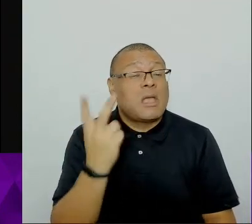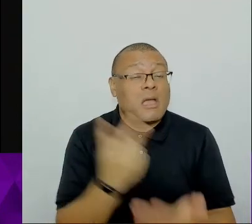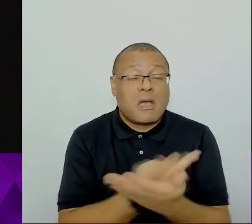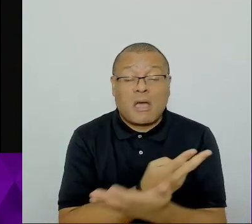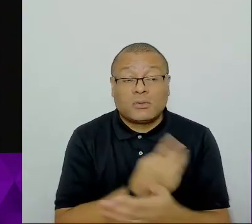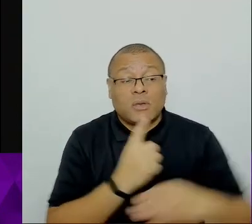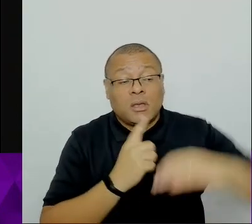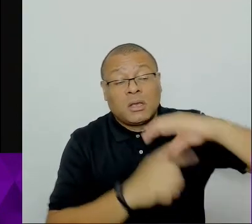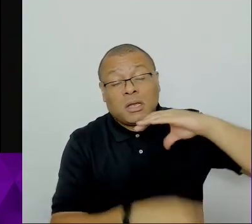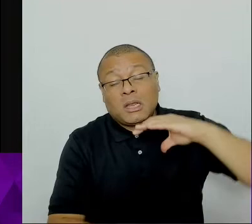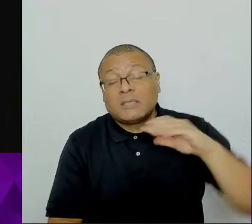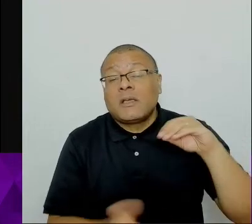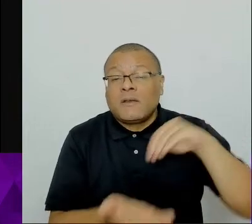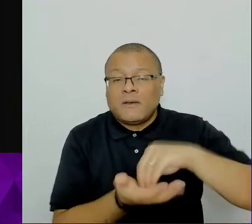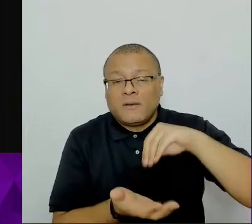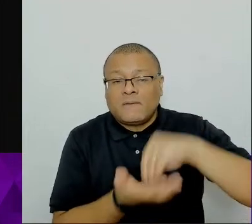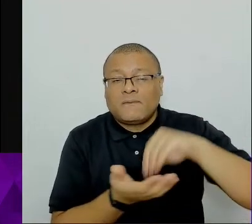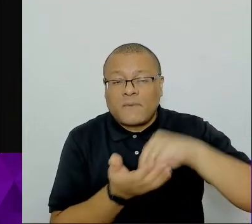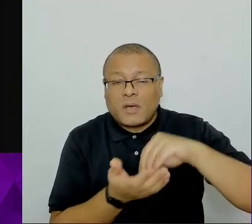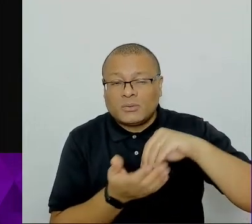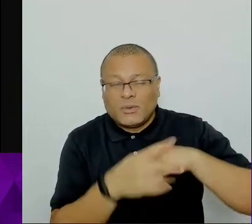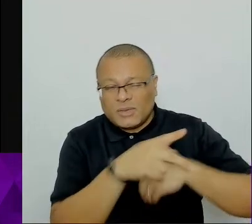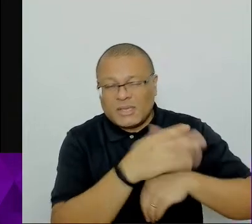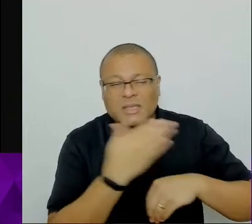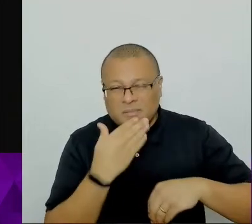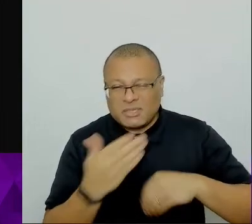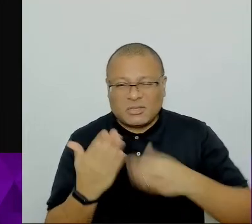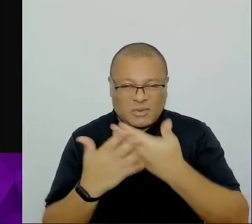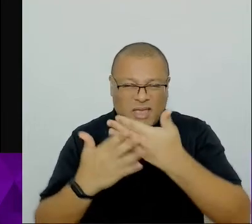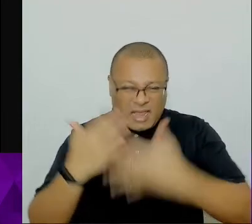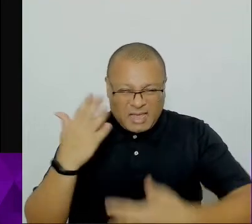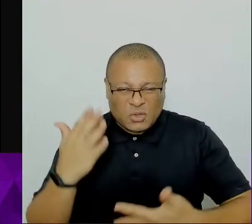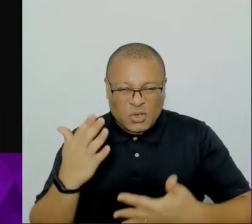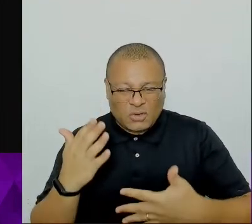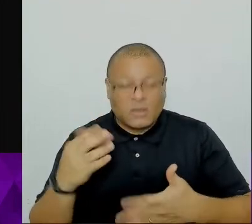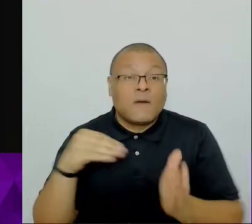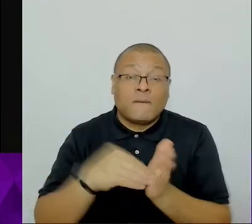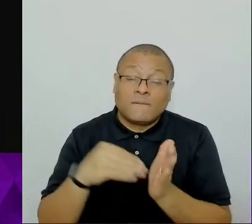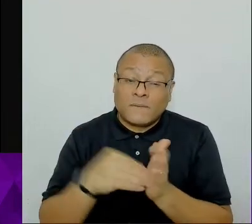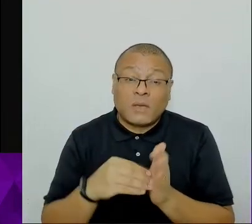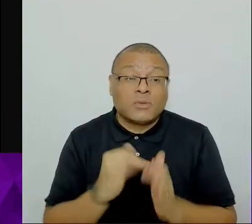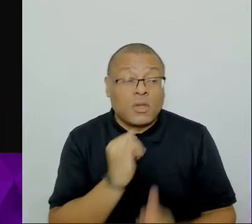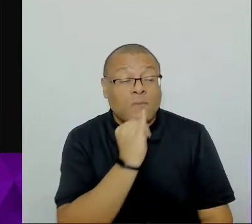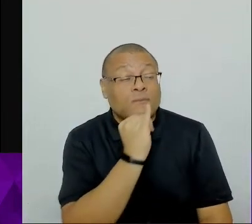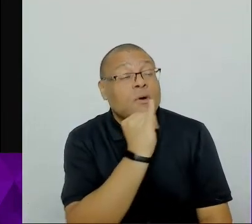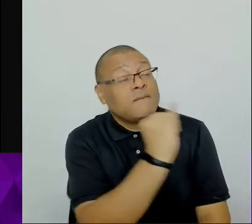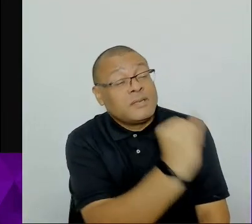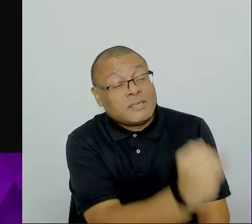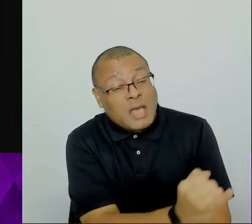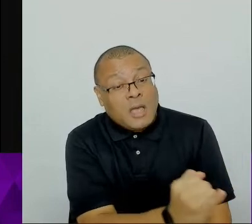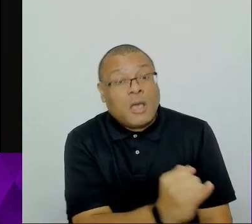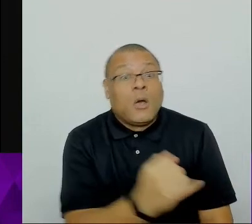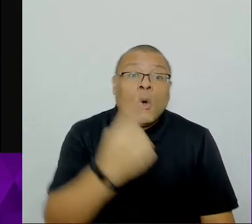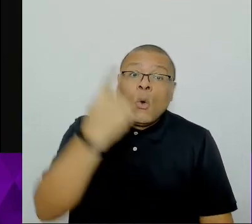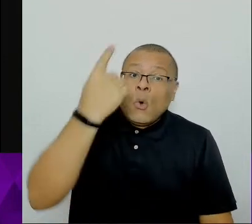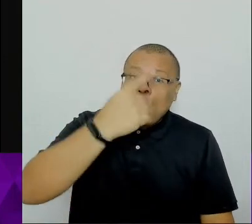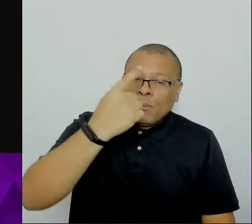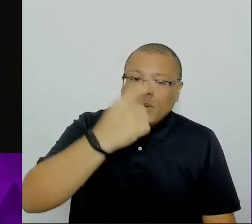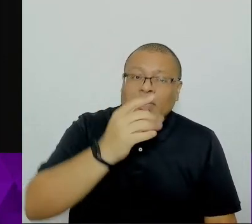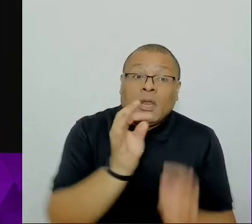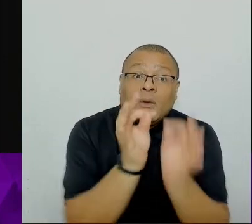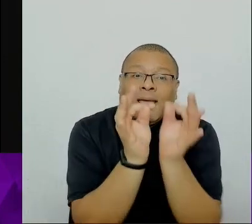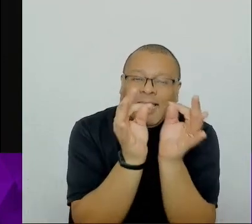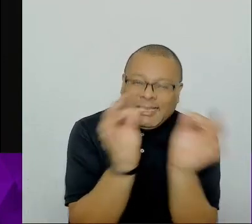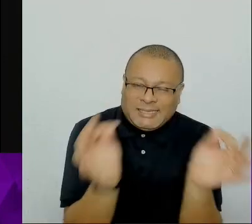cliente que a query dele está errada e eu preciso indicar o que é que está errado. Então, eu diria que o primeiro é mais simples,